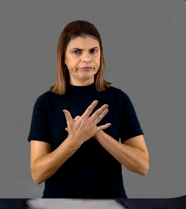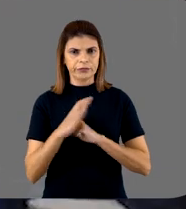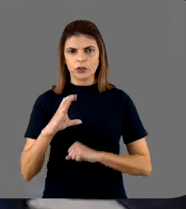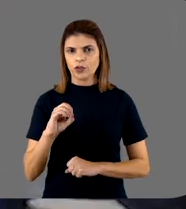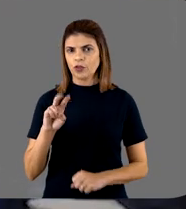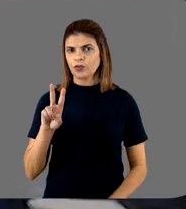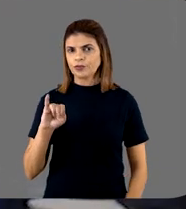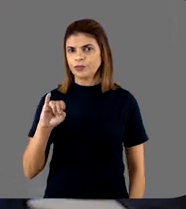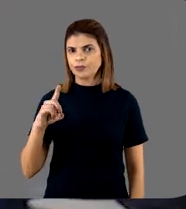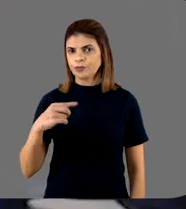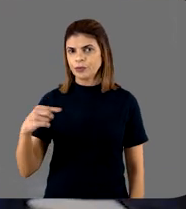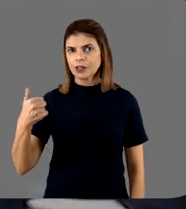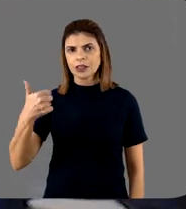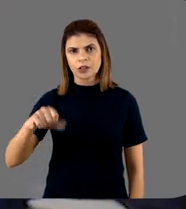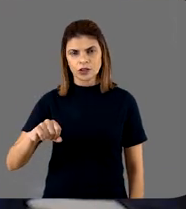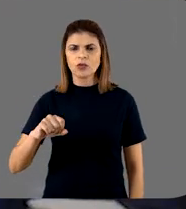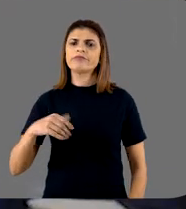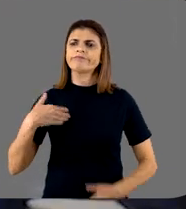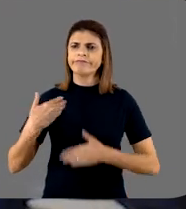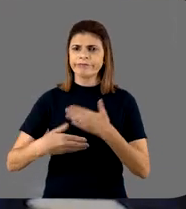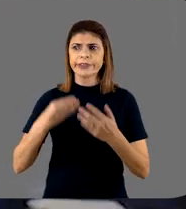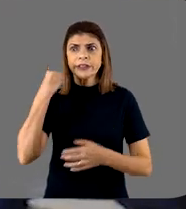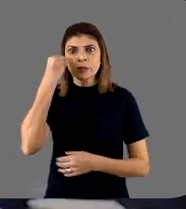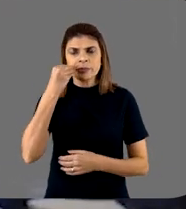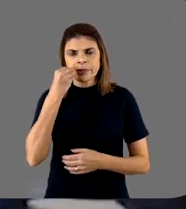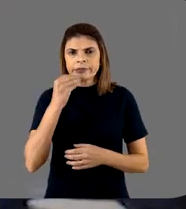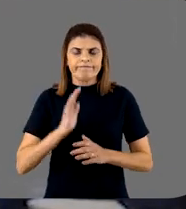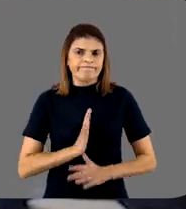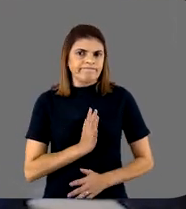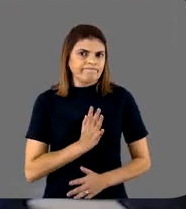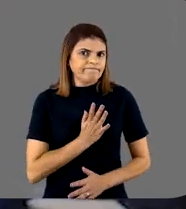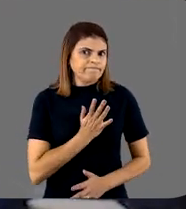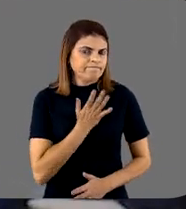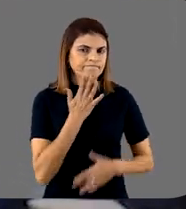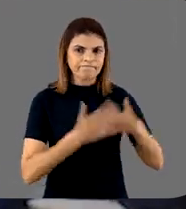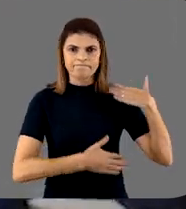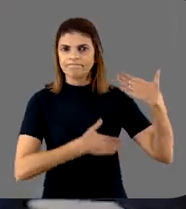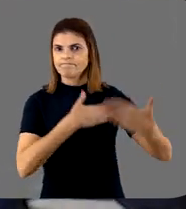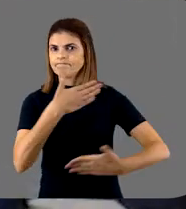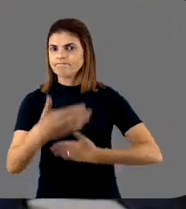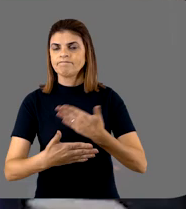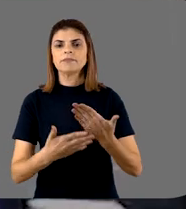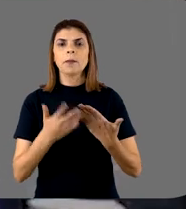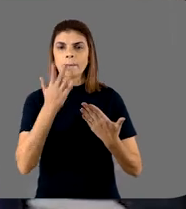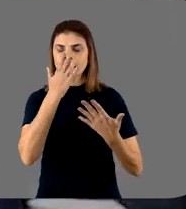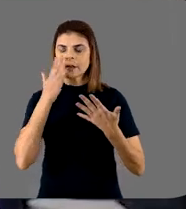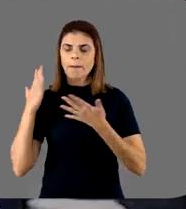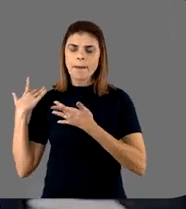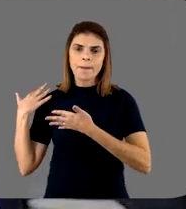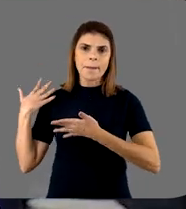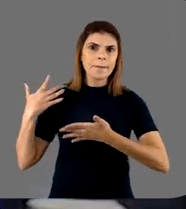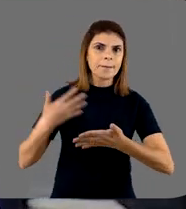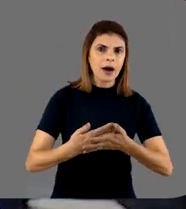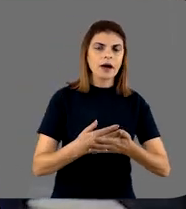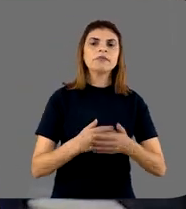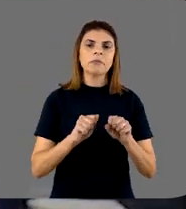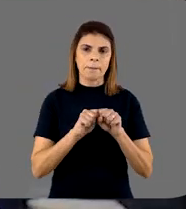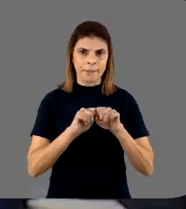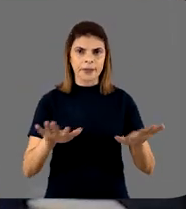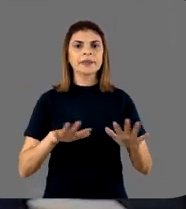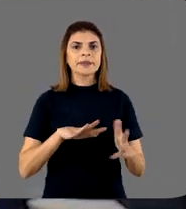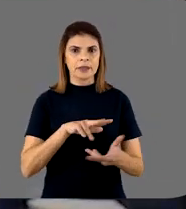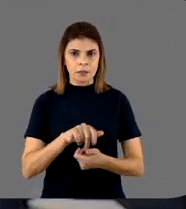de terminar essa experiência que a gente tem vivido, avassaladora que é a pandemia